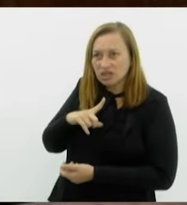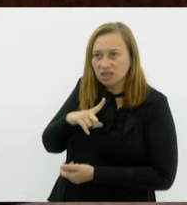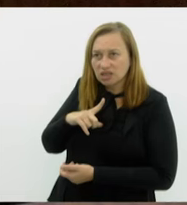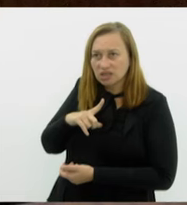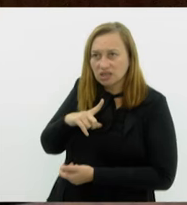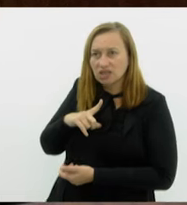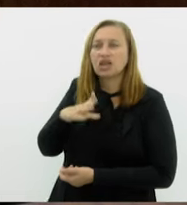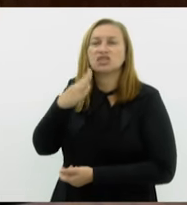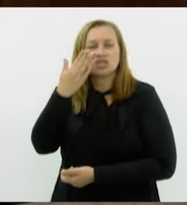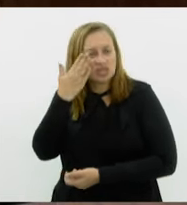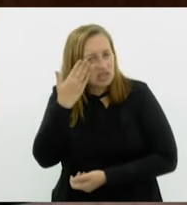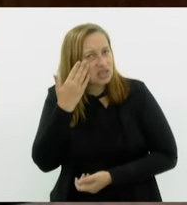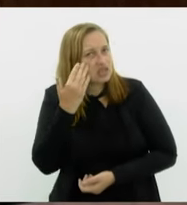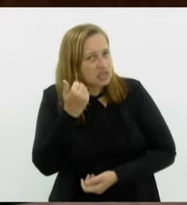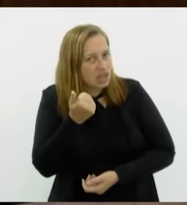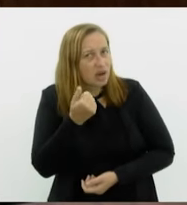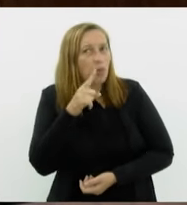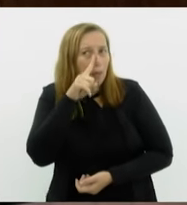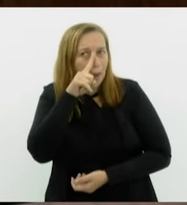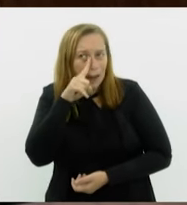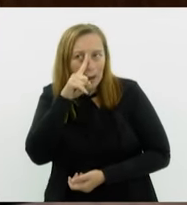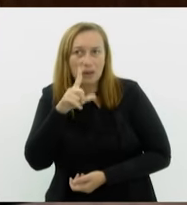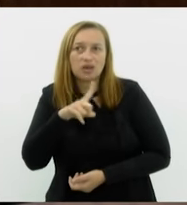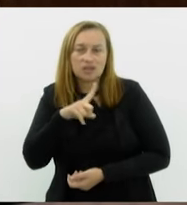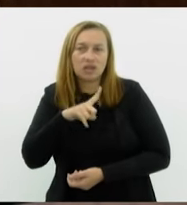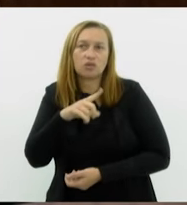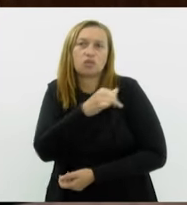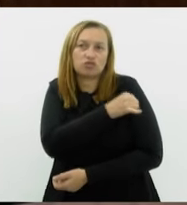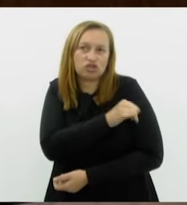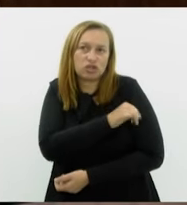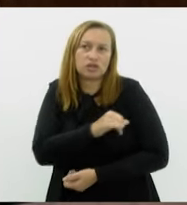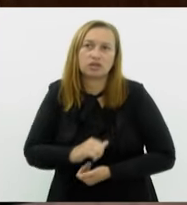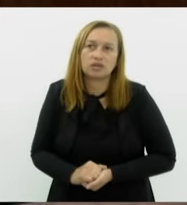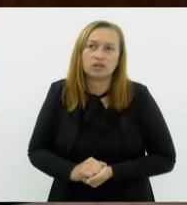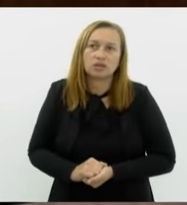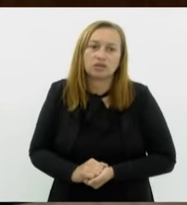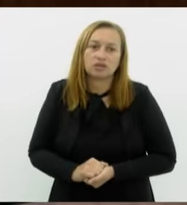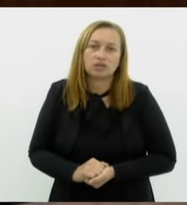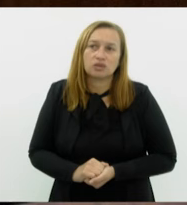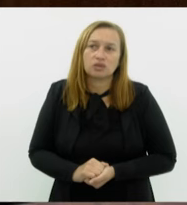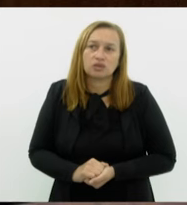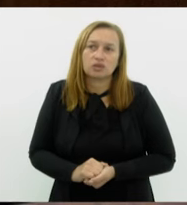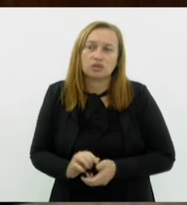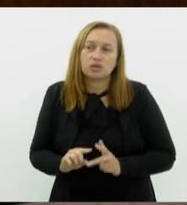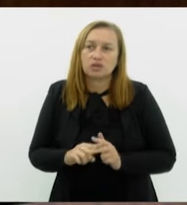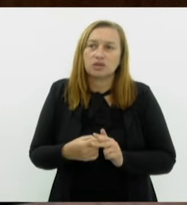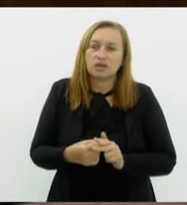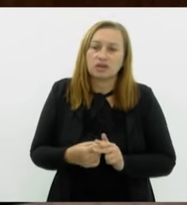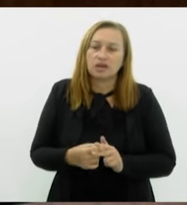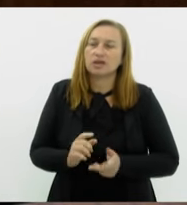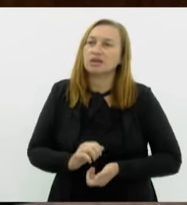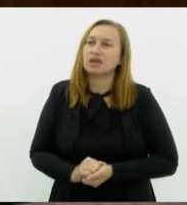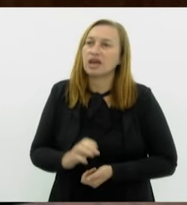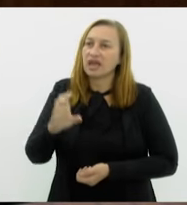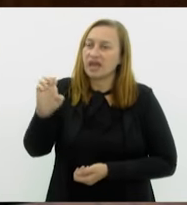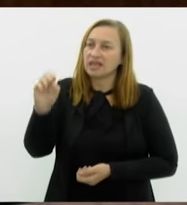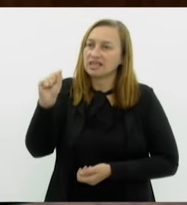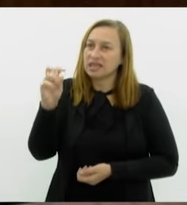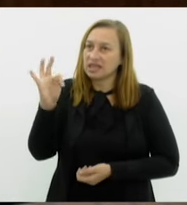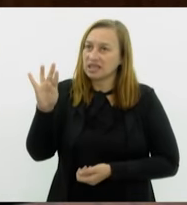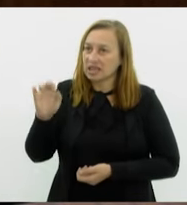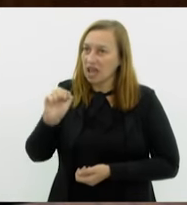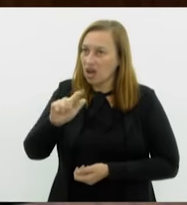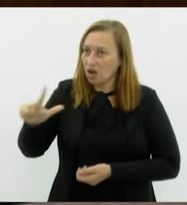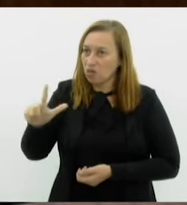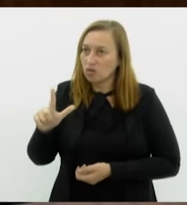Inevitavelmente, a gente sabe do risco que o Rio de Janeiro corre. O reaparelhamento da máquina da estatal fará com que o dinheiro dela